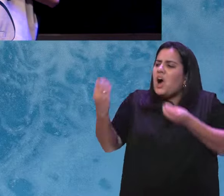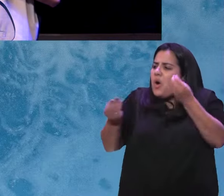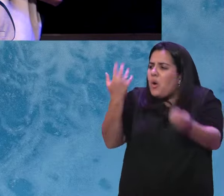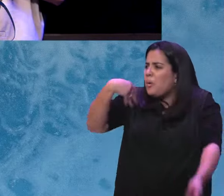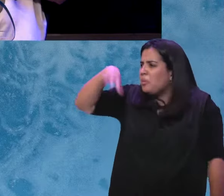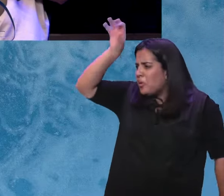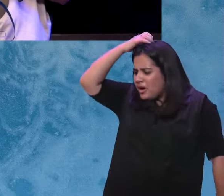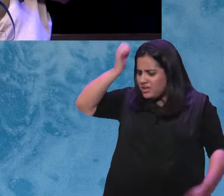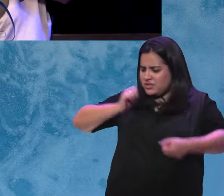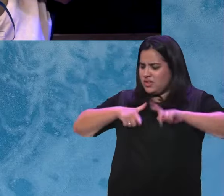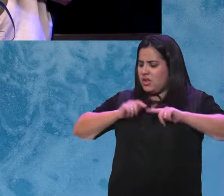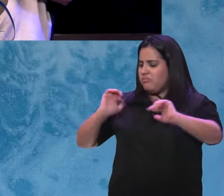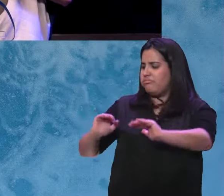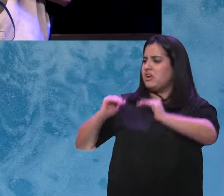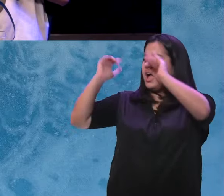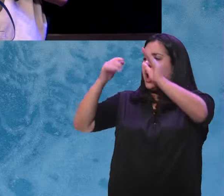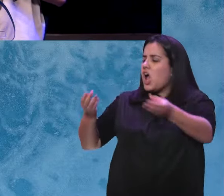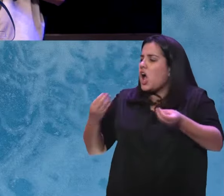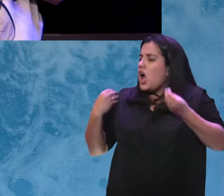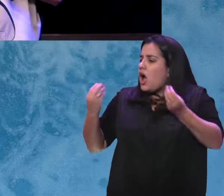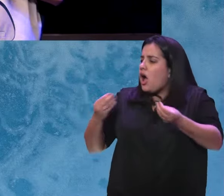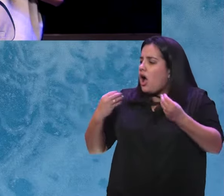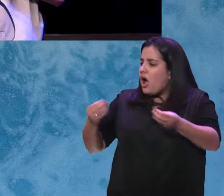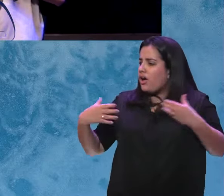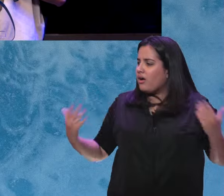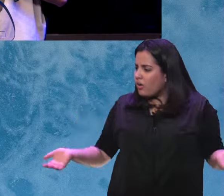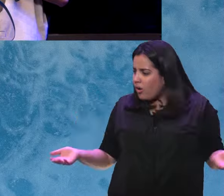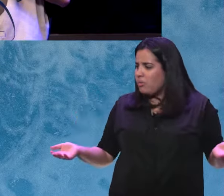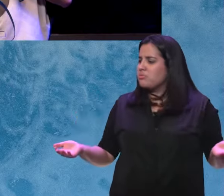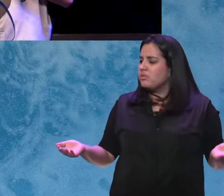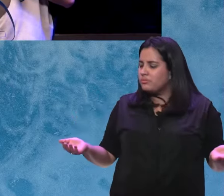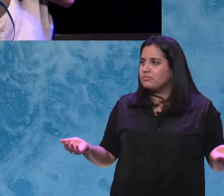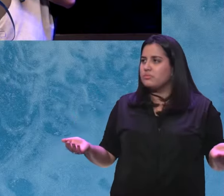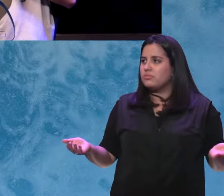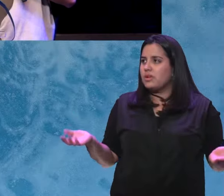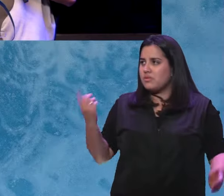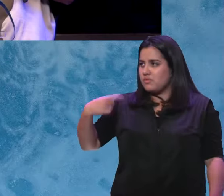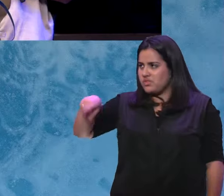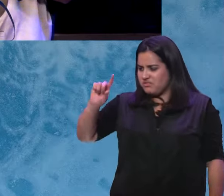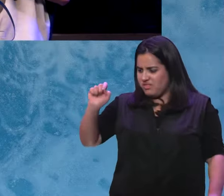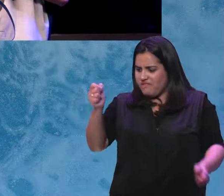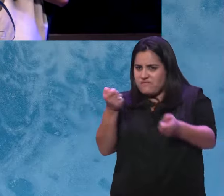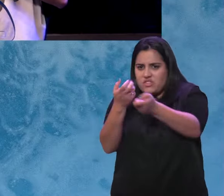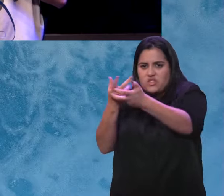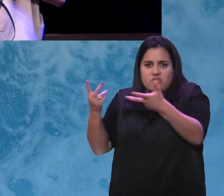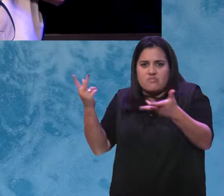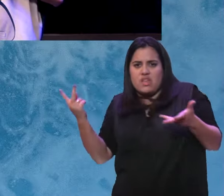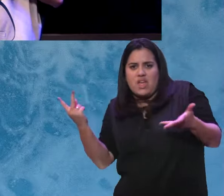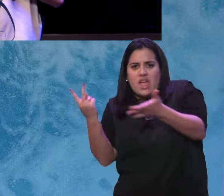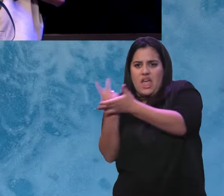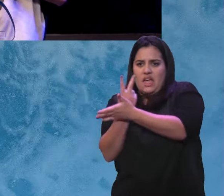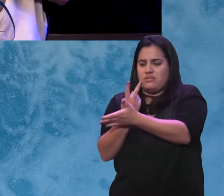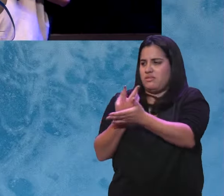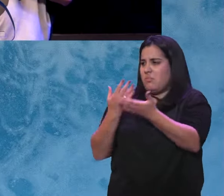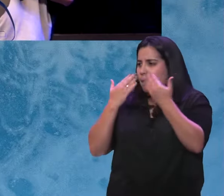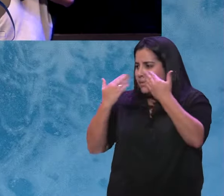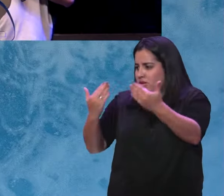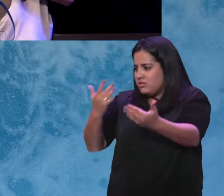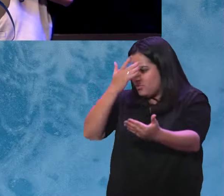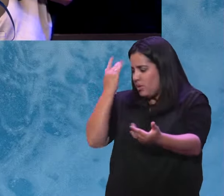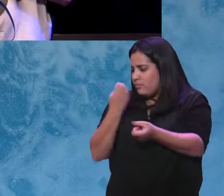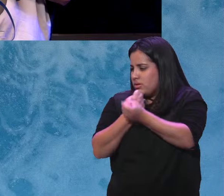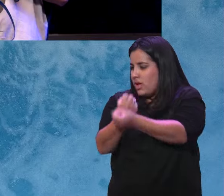se destacou hoje, despindo-se sem pudor diante das escravas dos seus servos, como um homem vulgar. Davi,